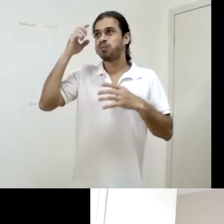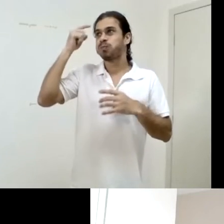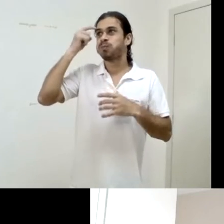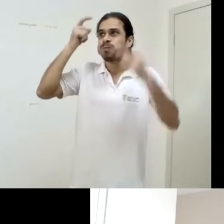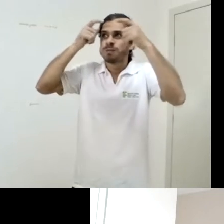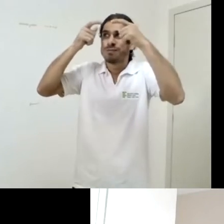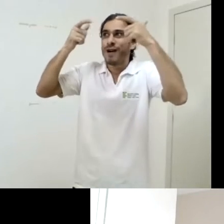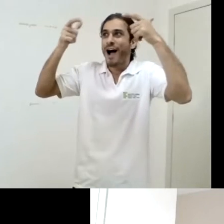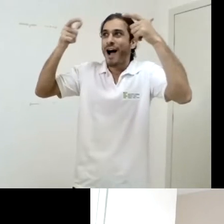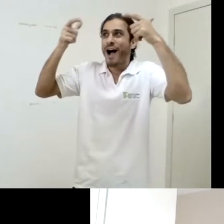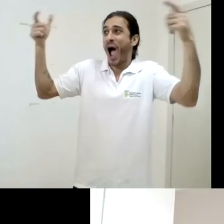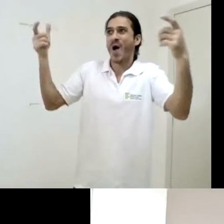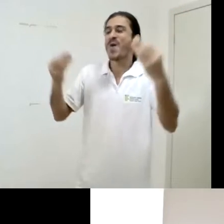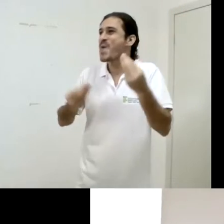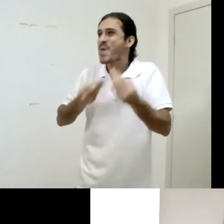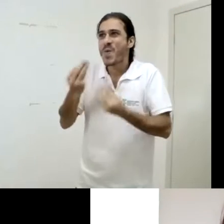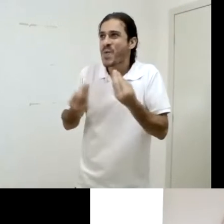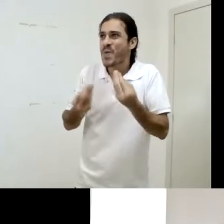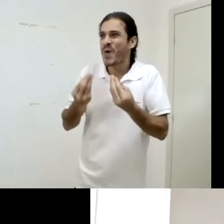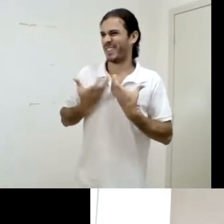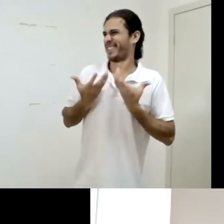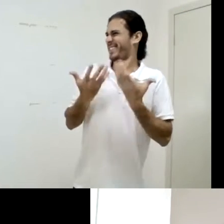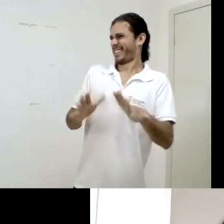Pois é, é verdade.